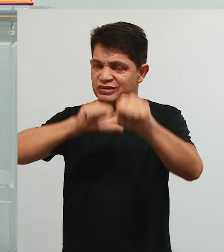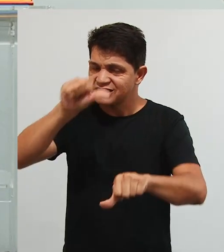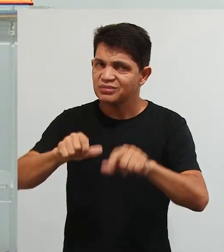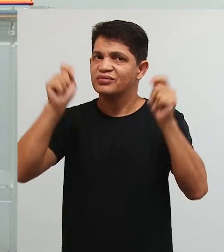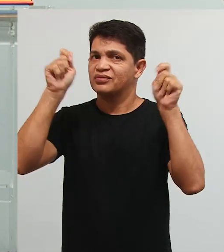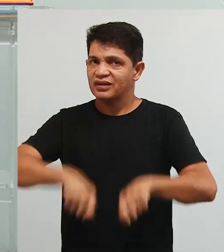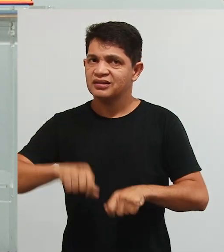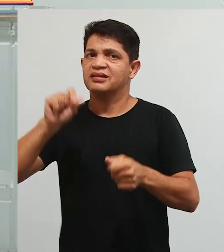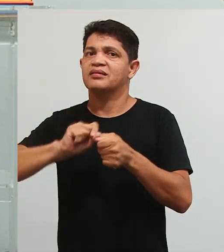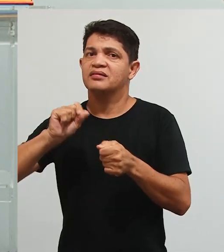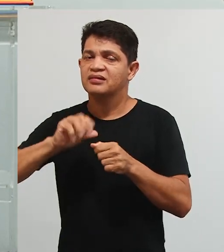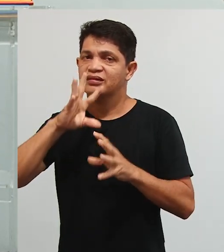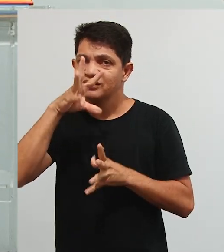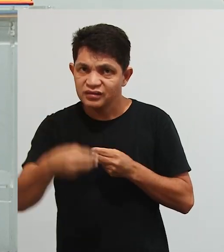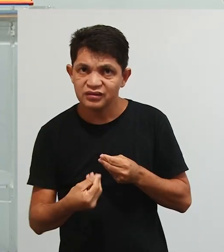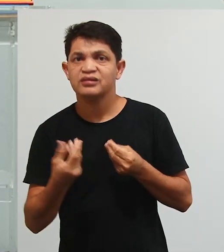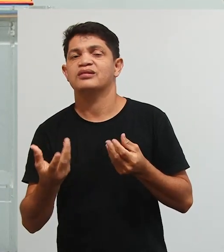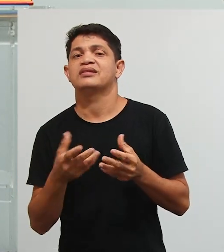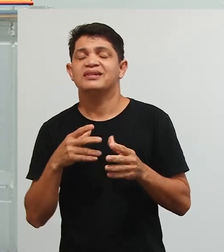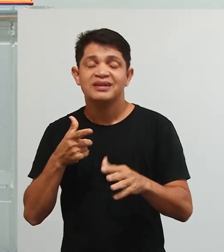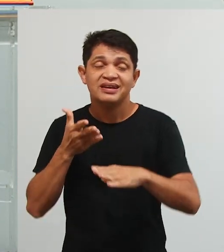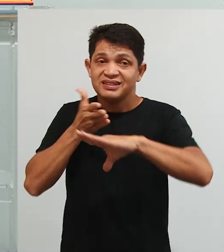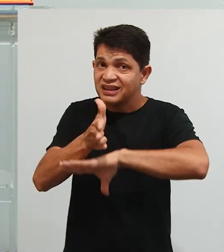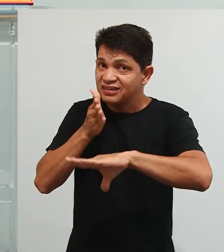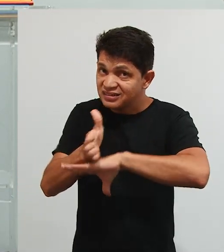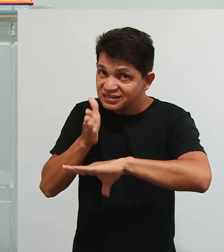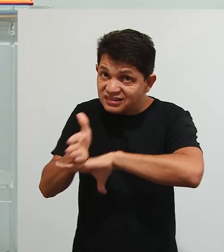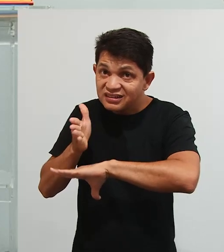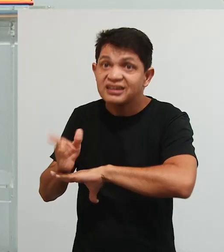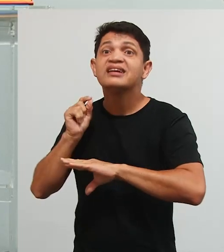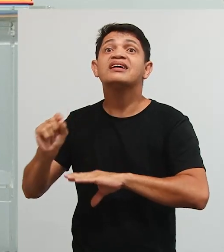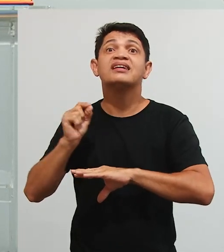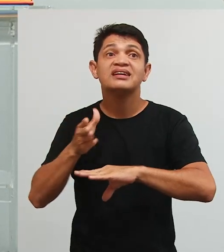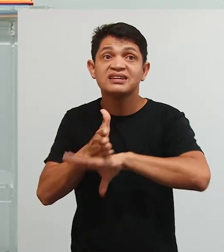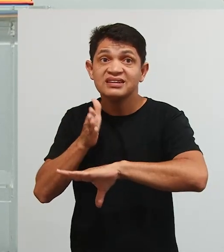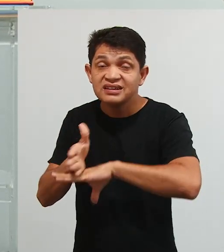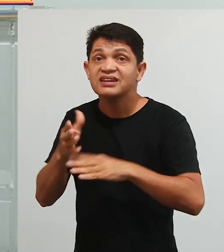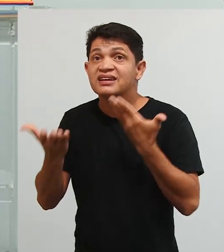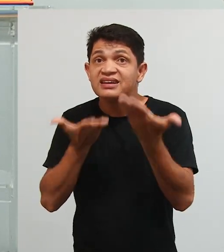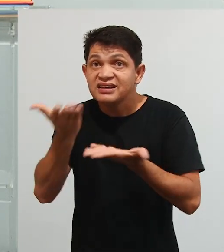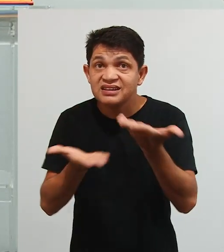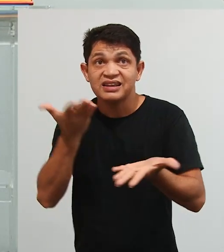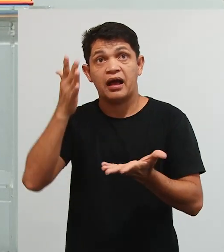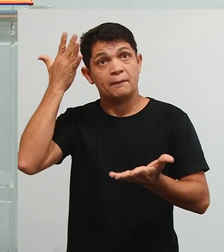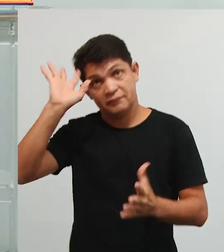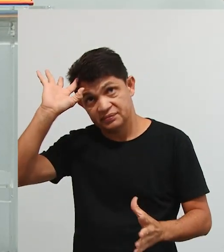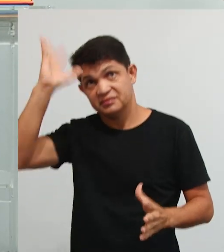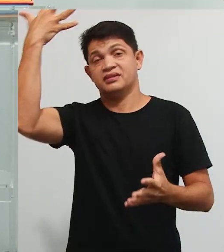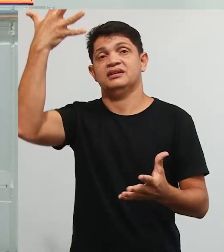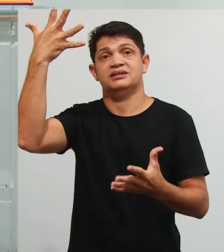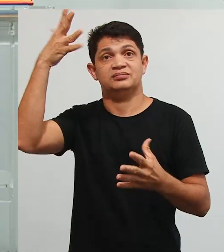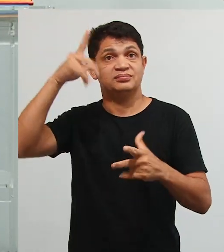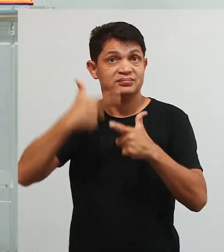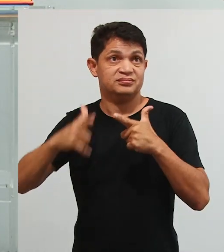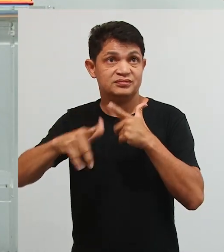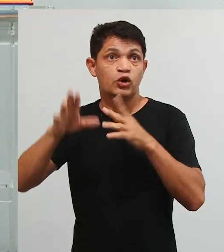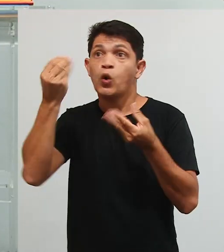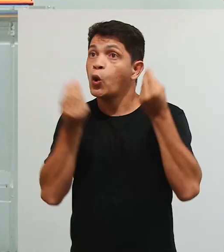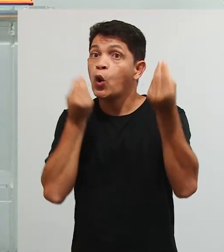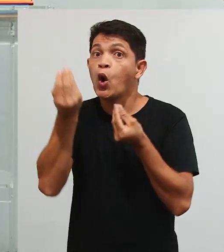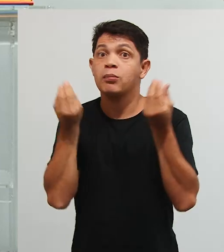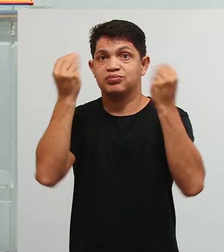contexto, ver qual que é a temática e como essa temática está inserida. A partir desse contexto e quem está